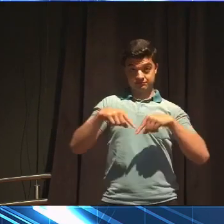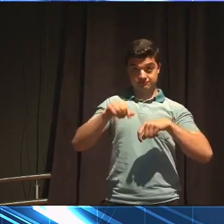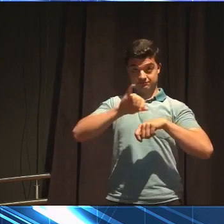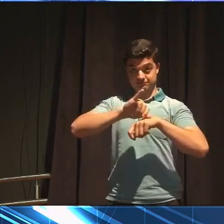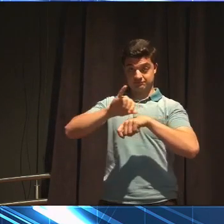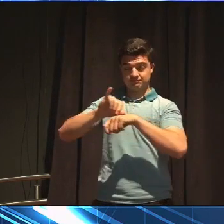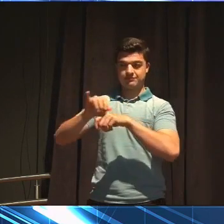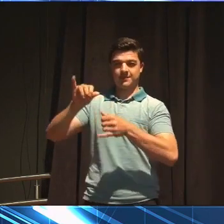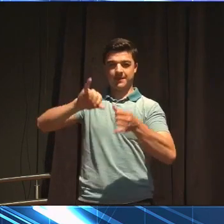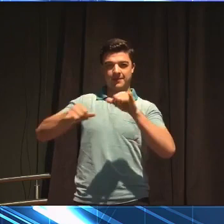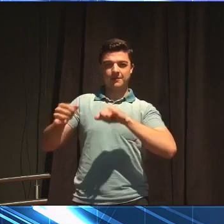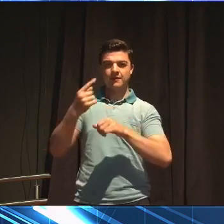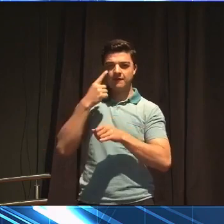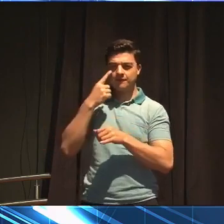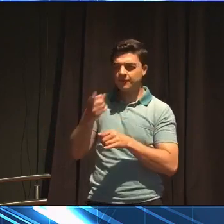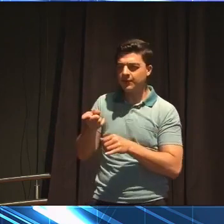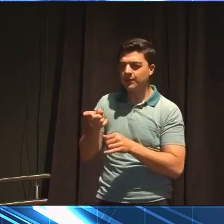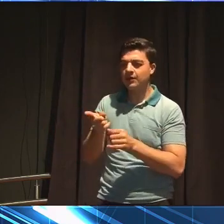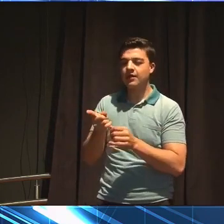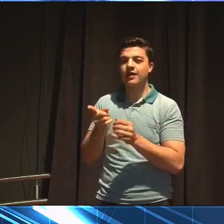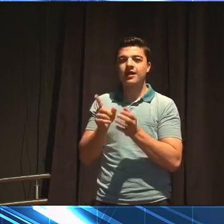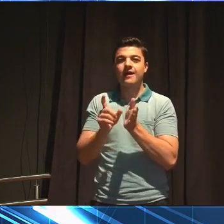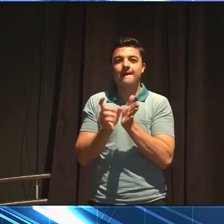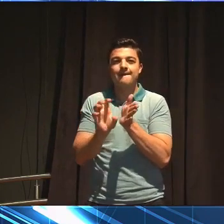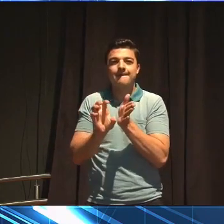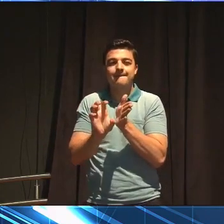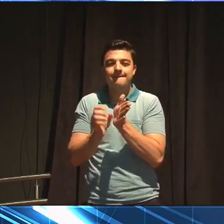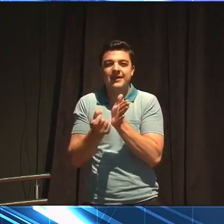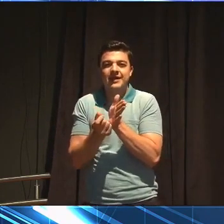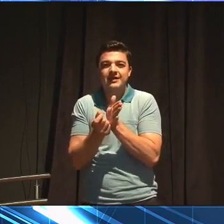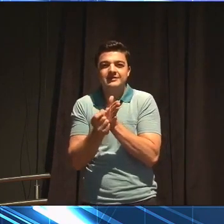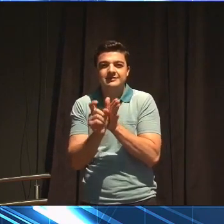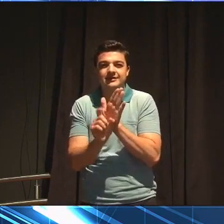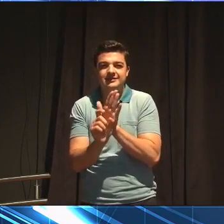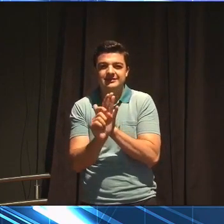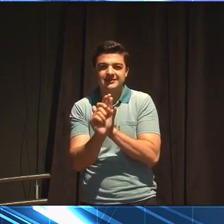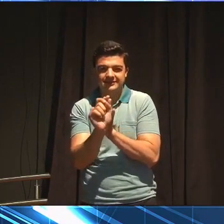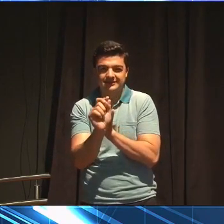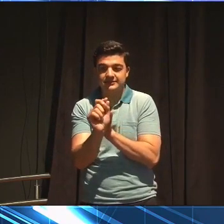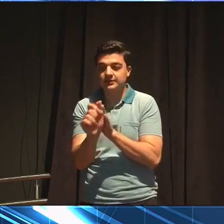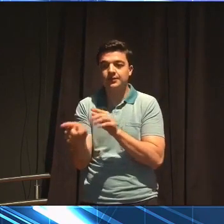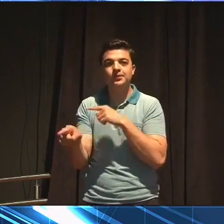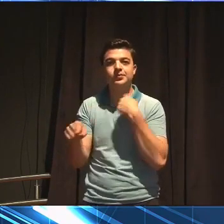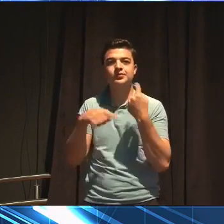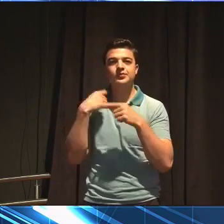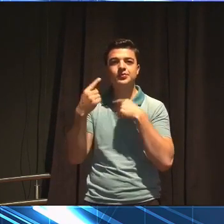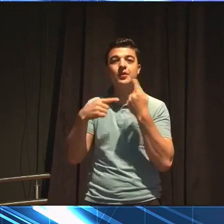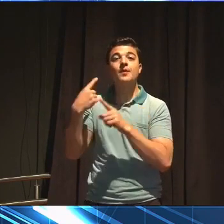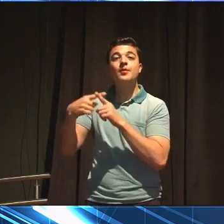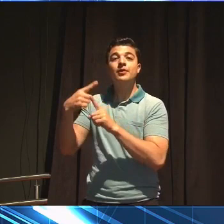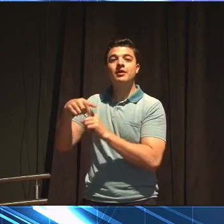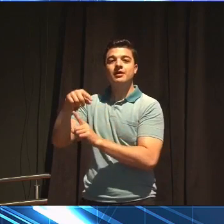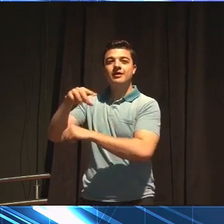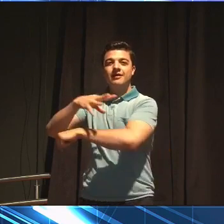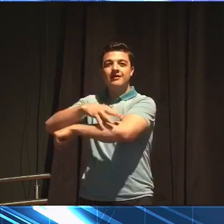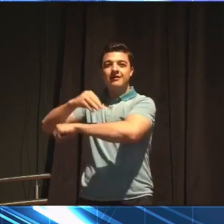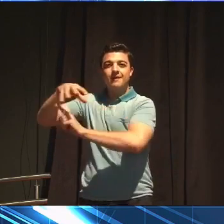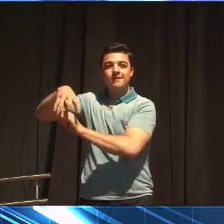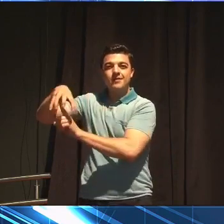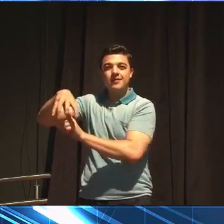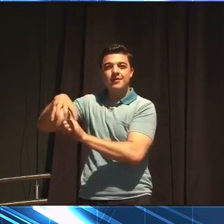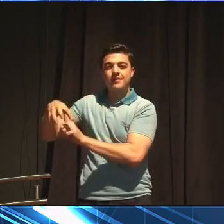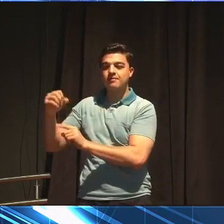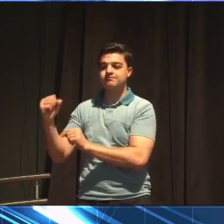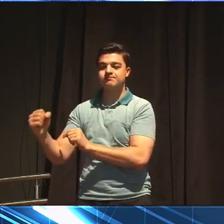atacado elas. E aí o Fleming percebeu aquilo e ao invés de jogar as suas